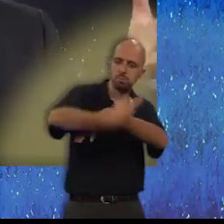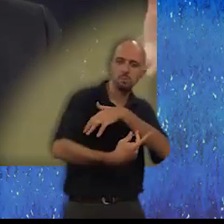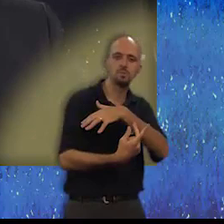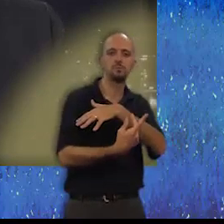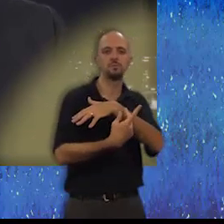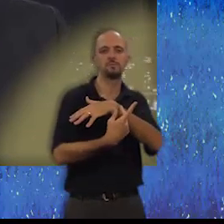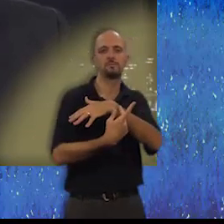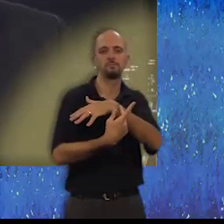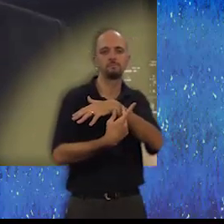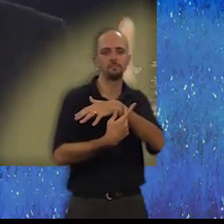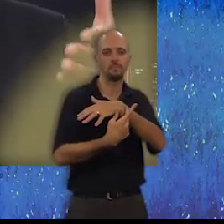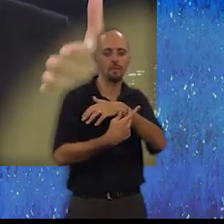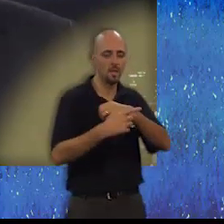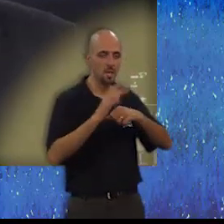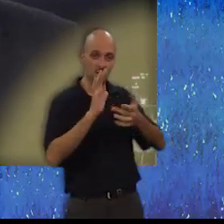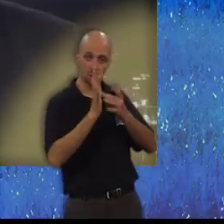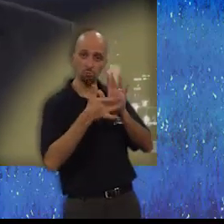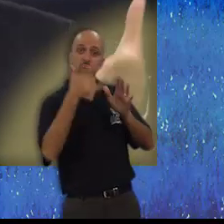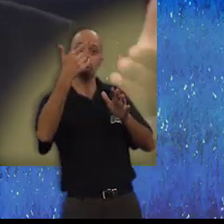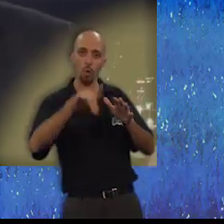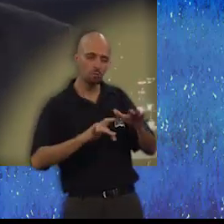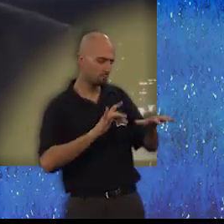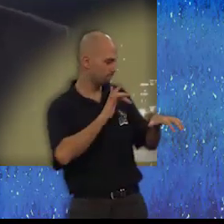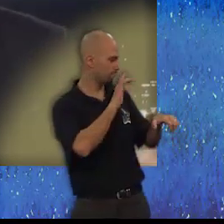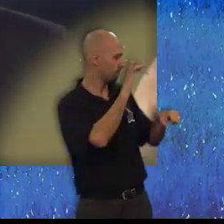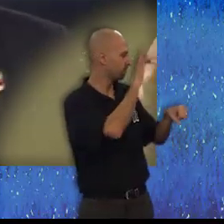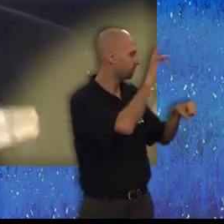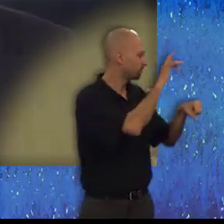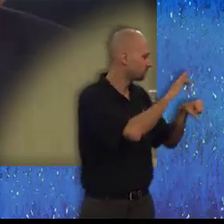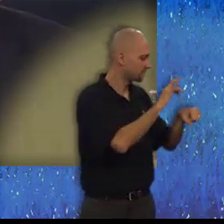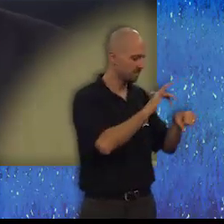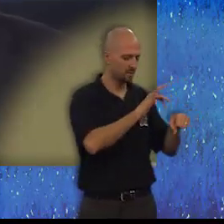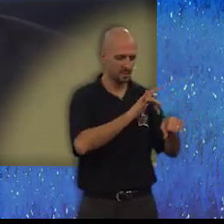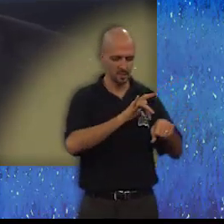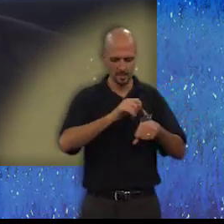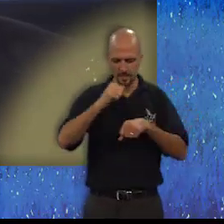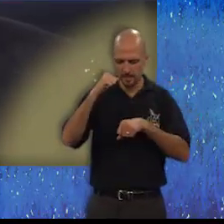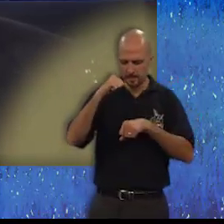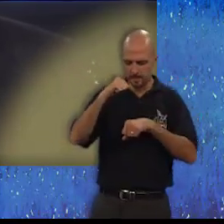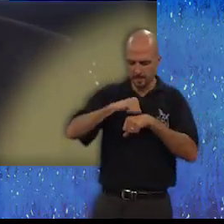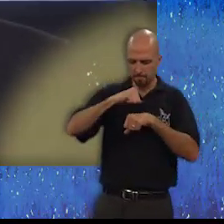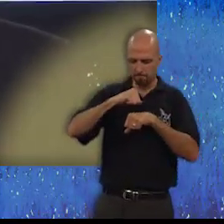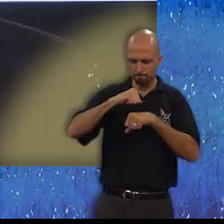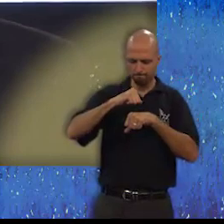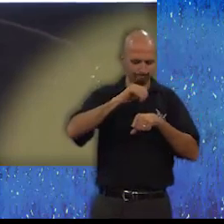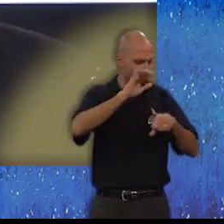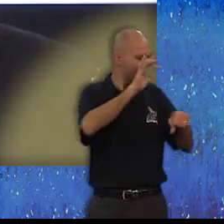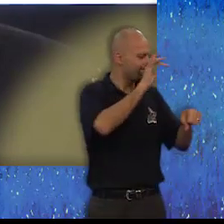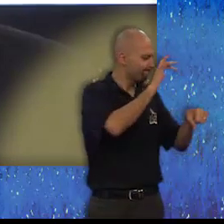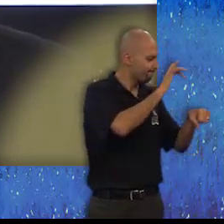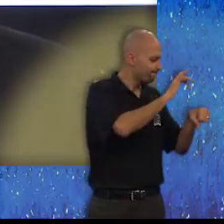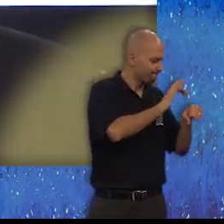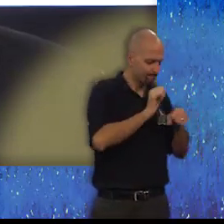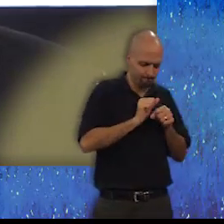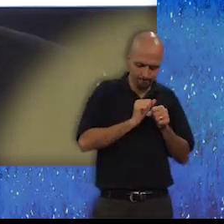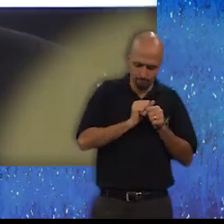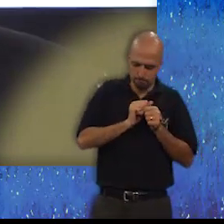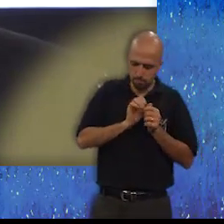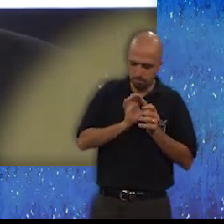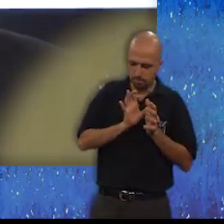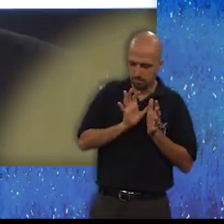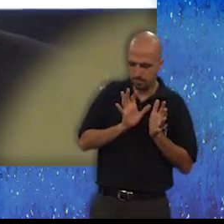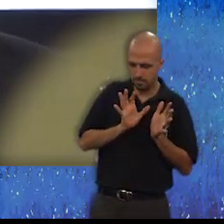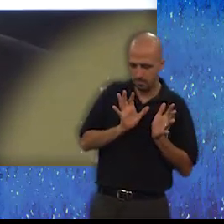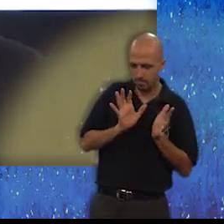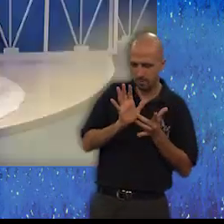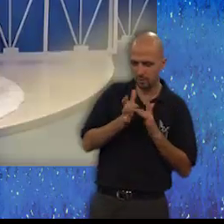coração, ele abre o coração, ele aceita, ele se converte, ele é batizado. Que história impressionante. Deus